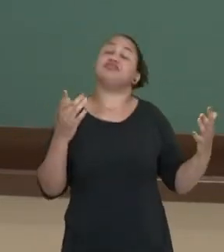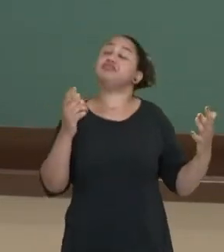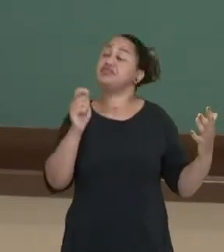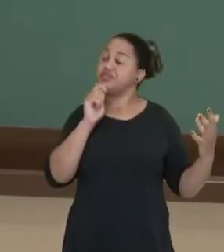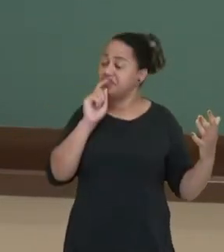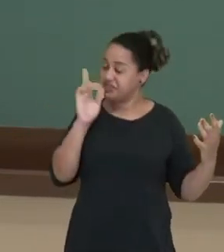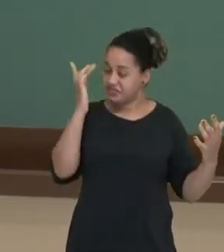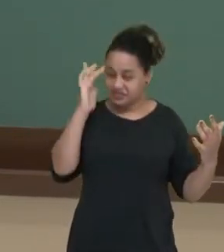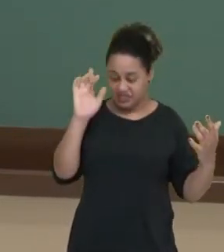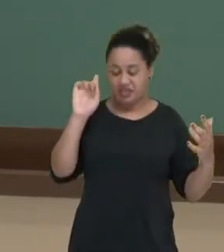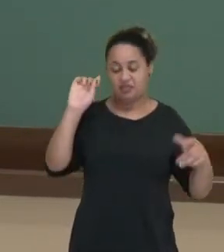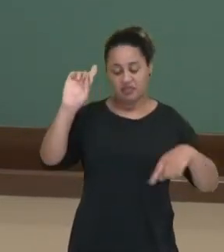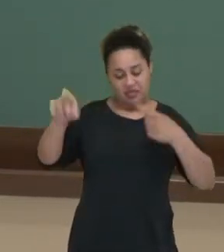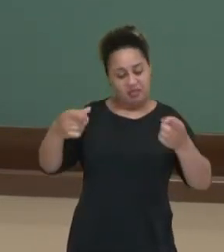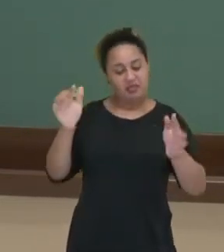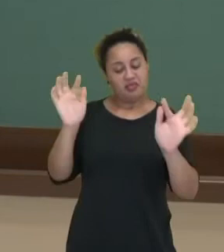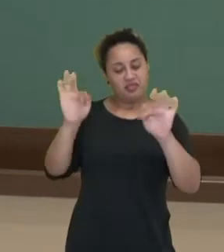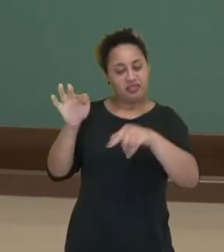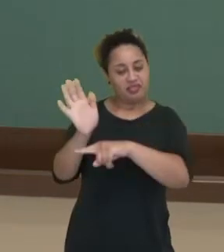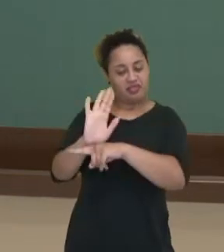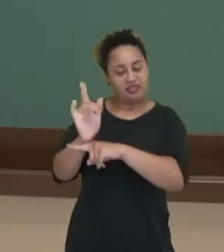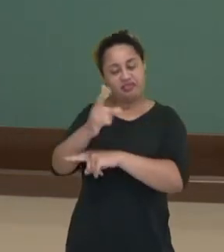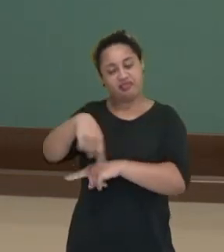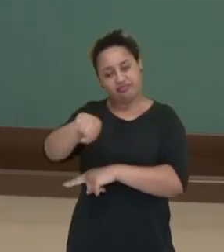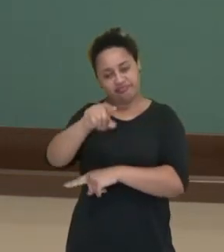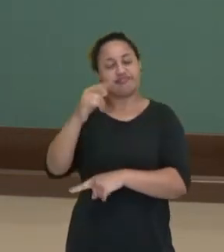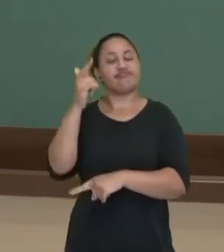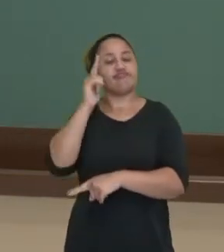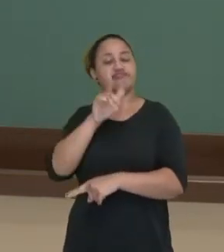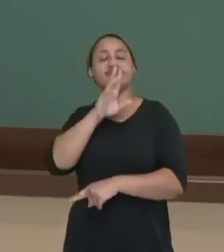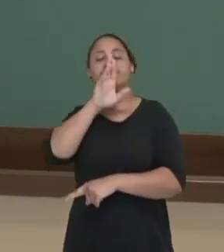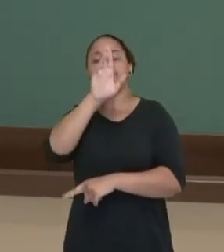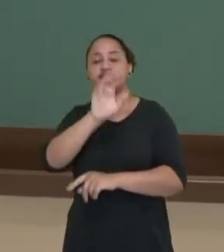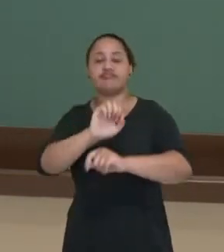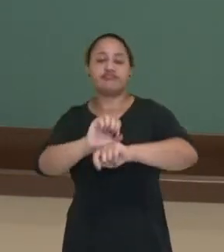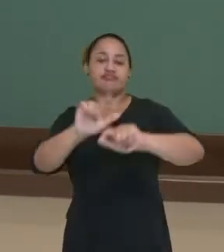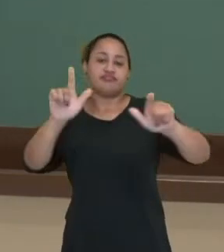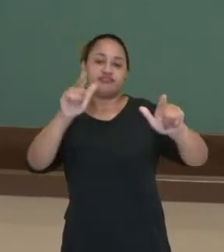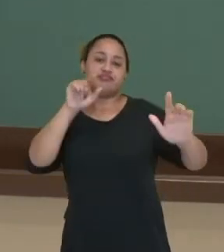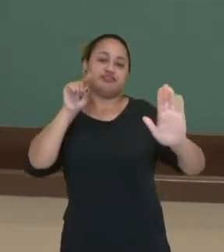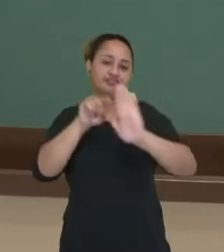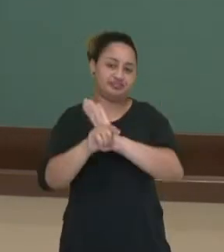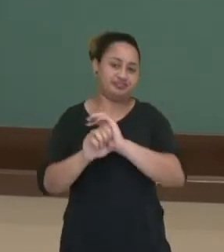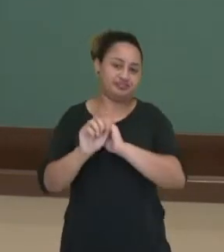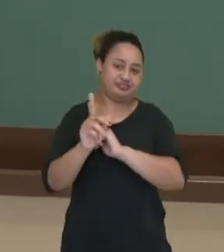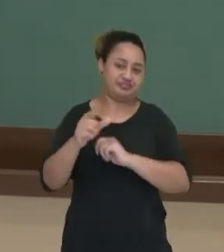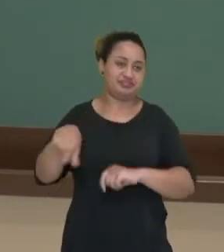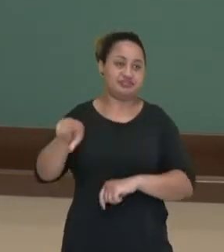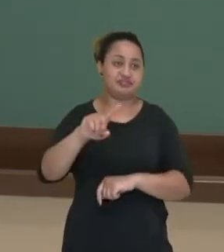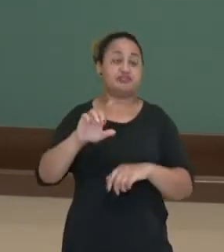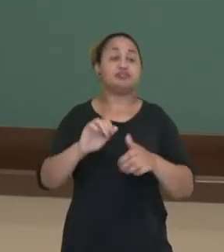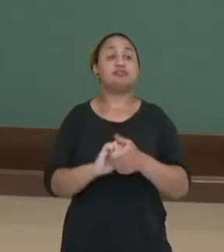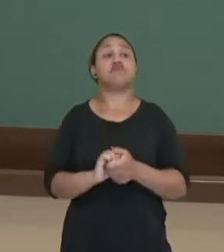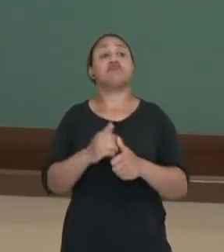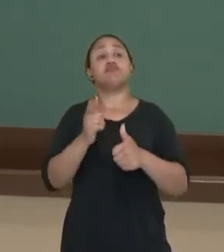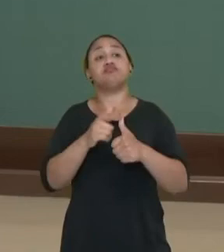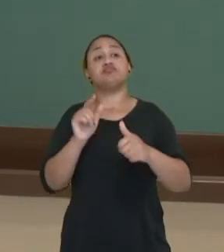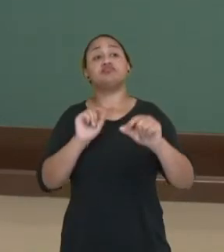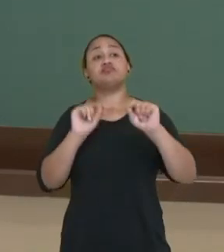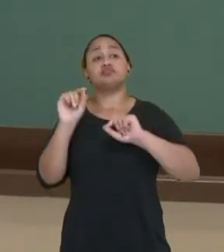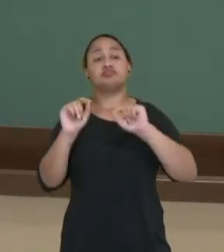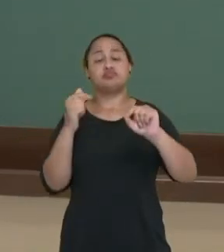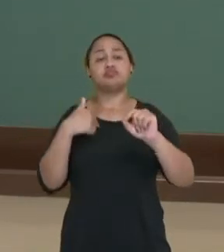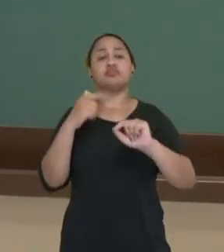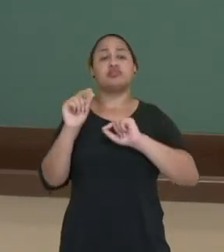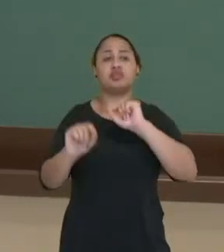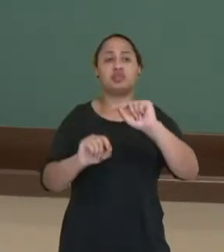final do vídeo, vocês vão ter a capacidade de responder essas duas questões. Então, vamos lá. Primeiro, vamos começar pelo princípio